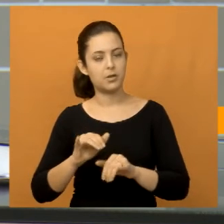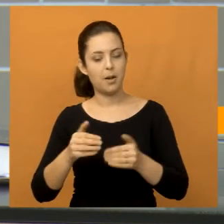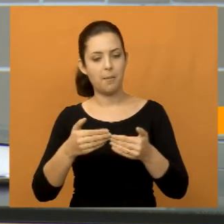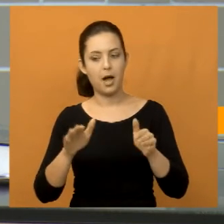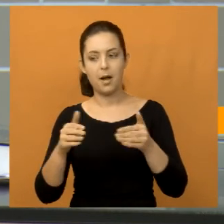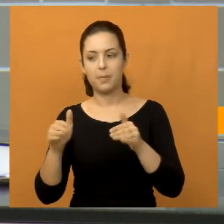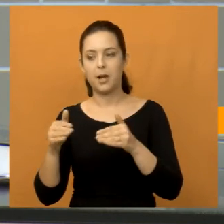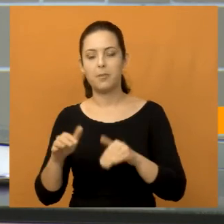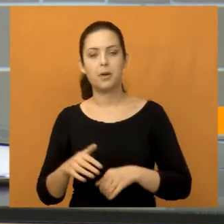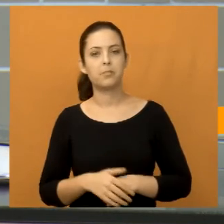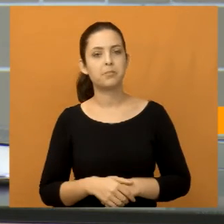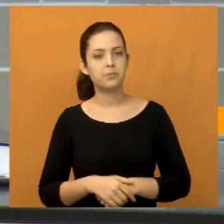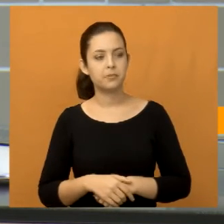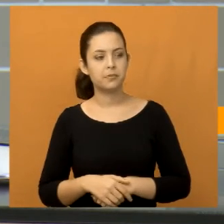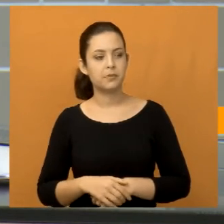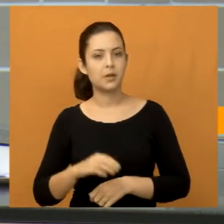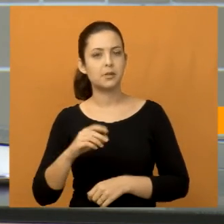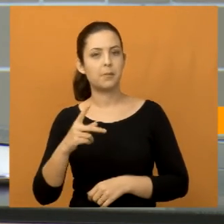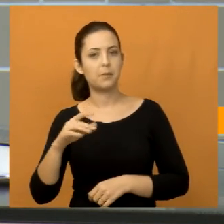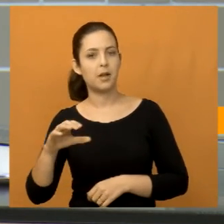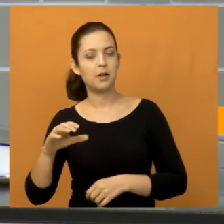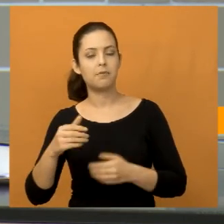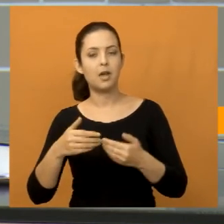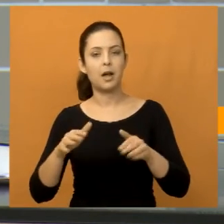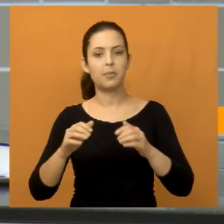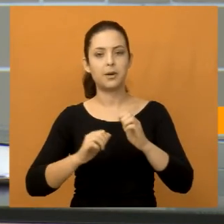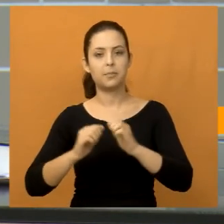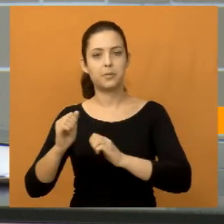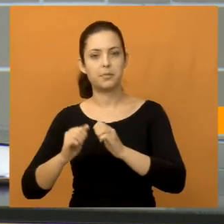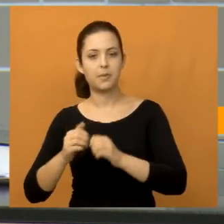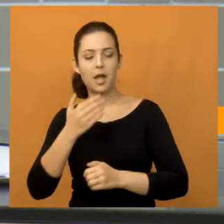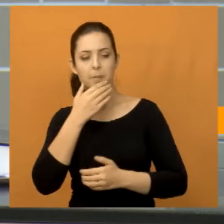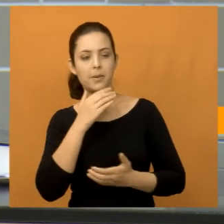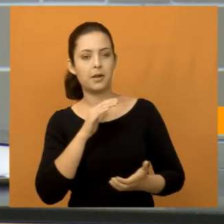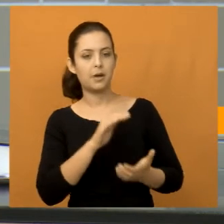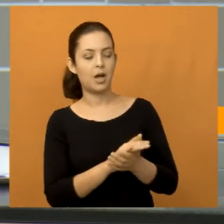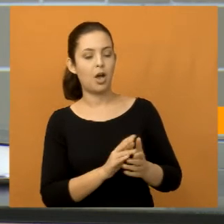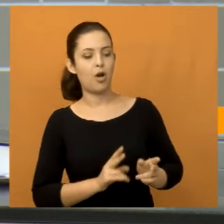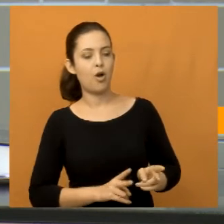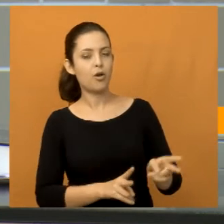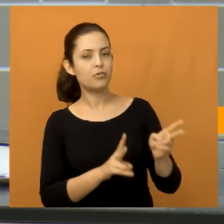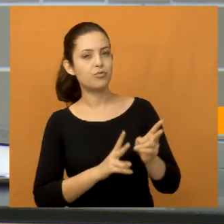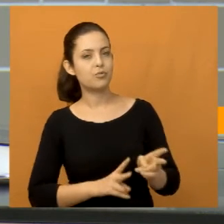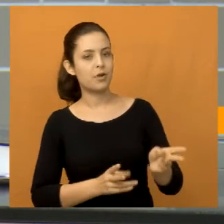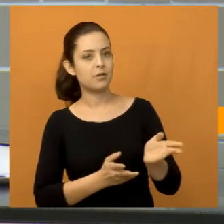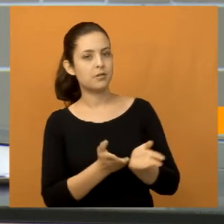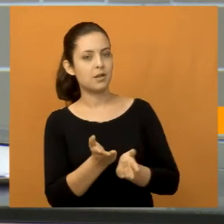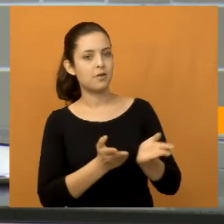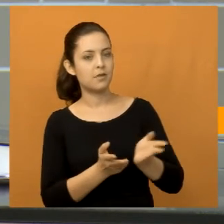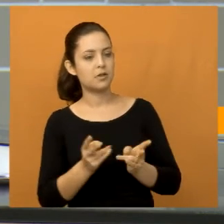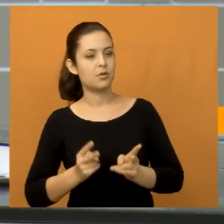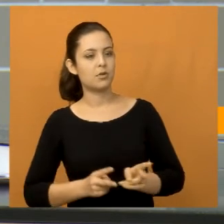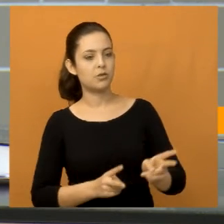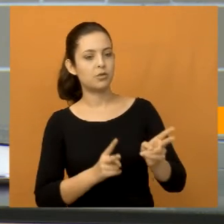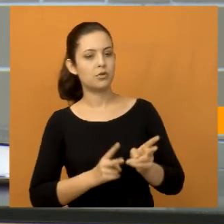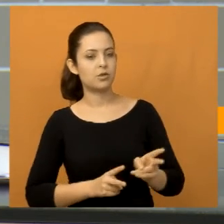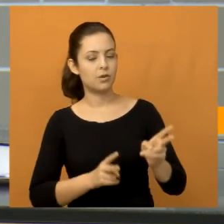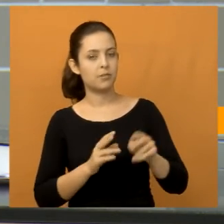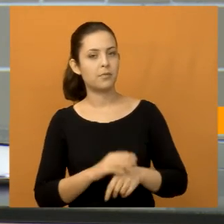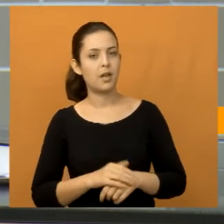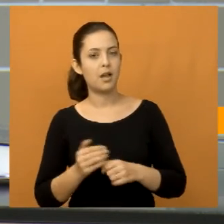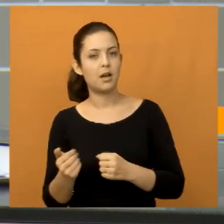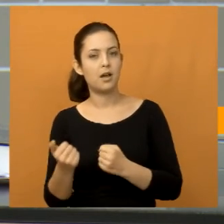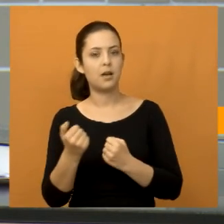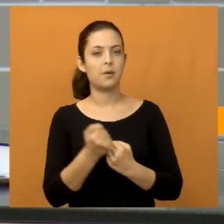abrir inscrição municipal, de modo a permitir que seu esposo continuasse a prestar serviços para a Fundação em nome